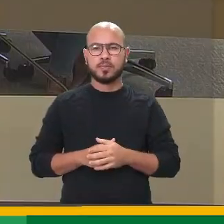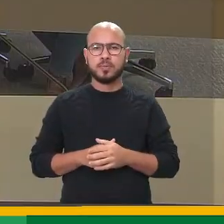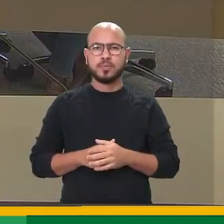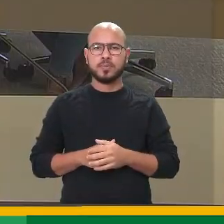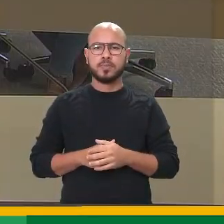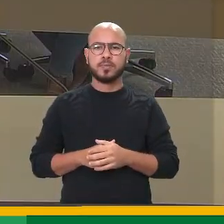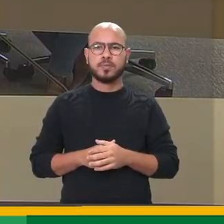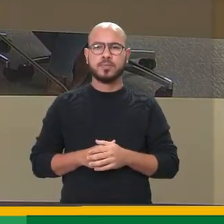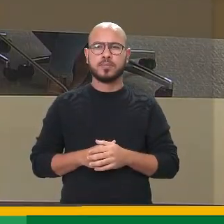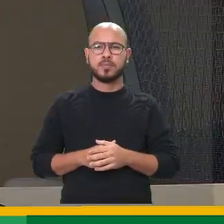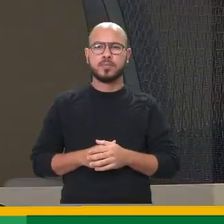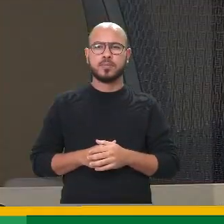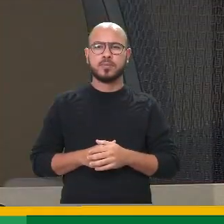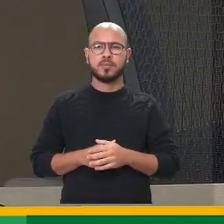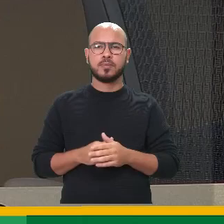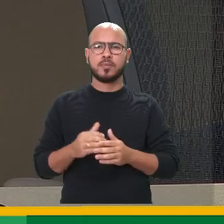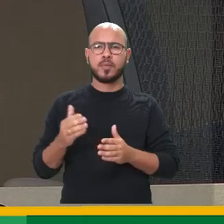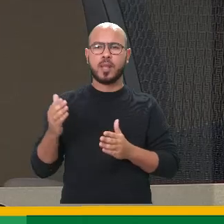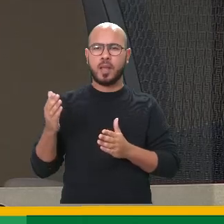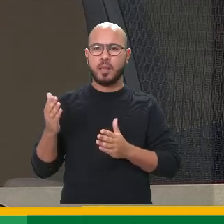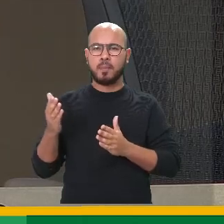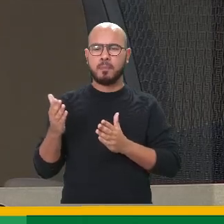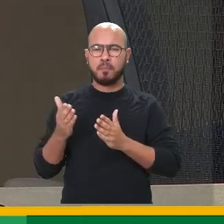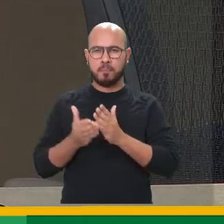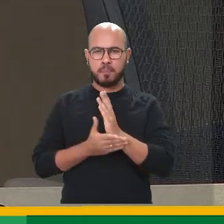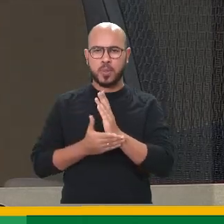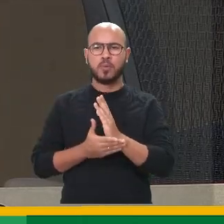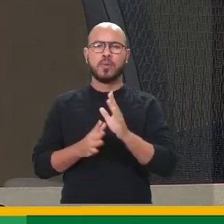manifestem aprovado por